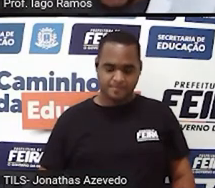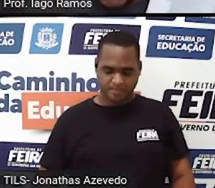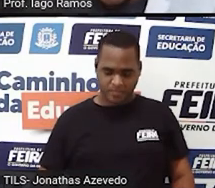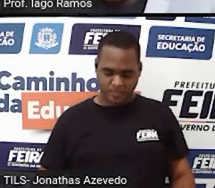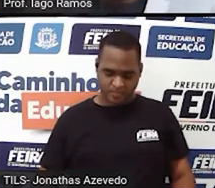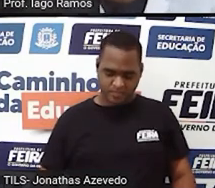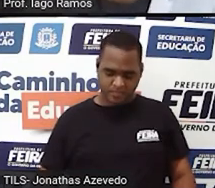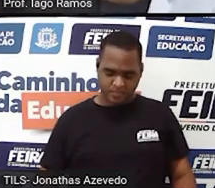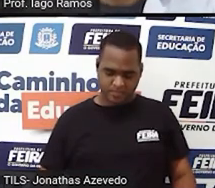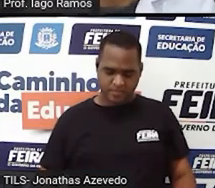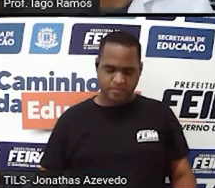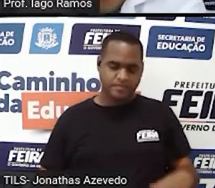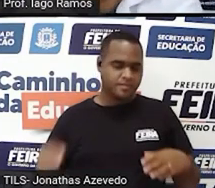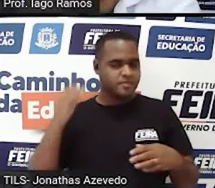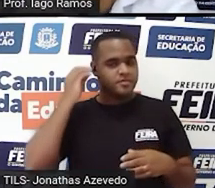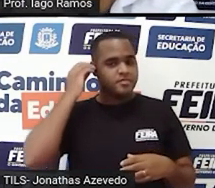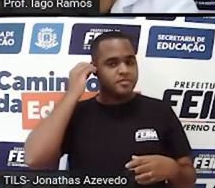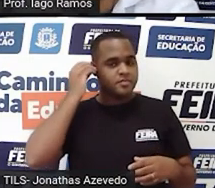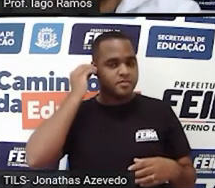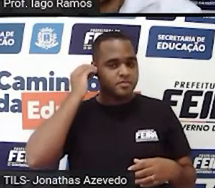vamos lá adiante